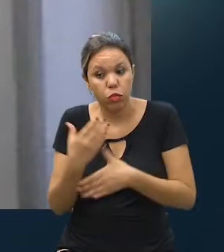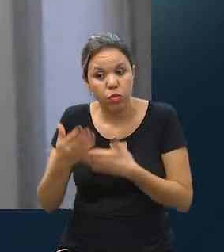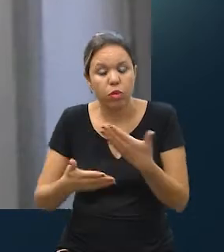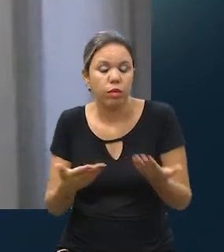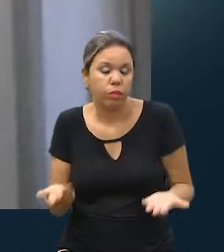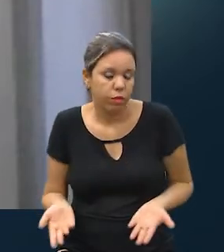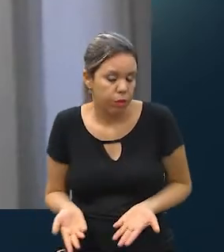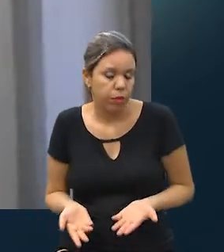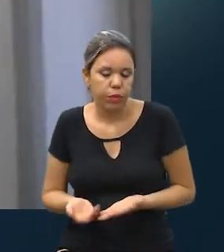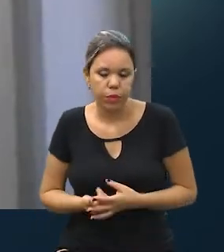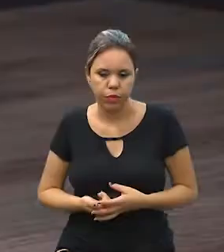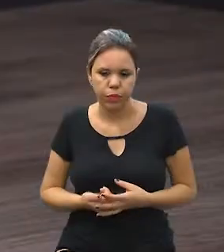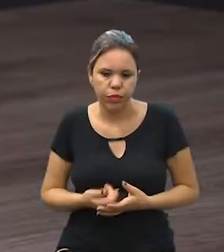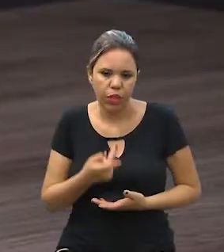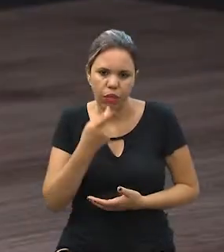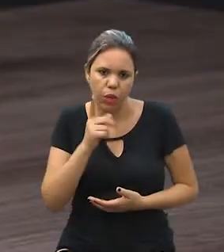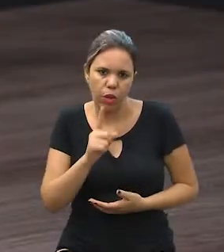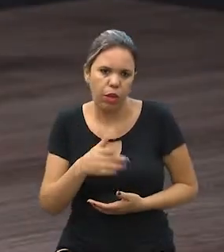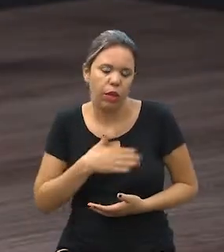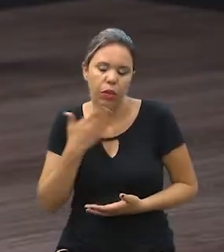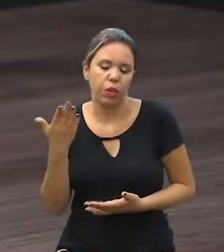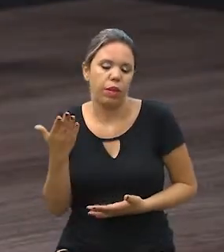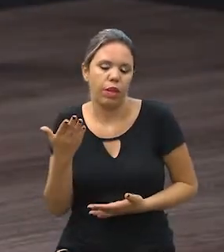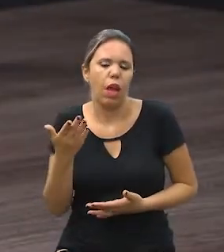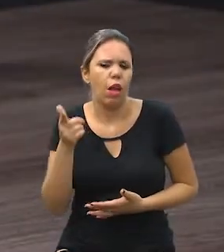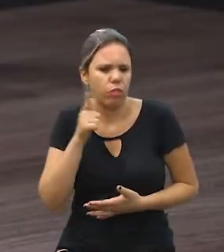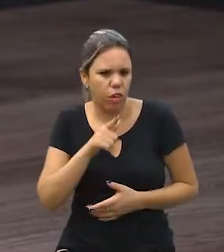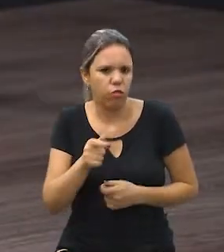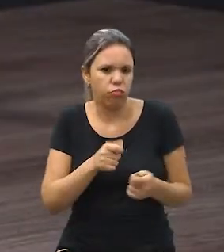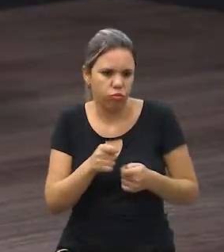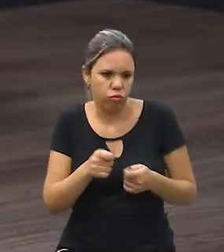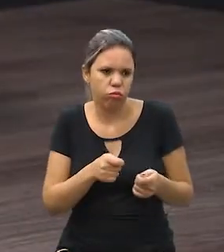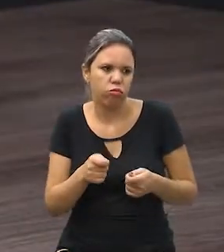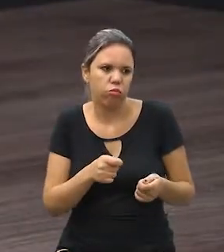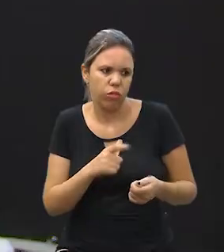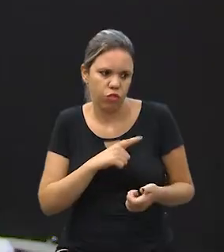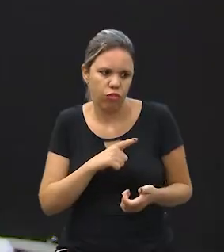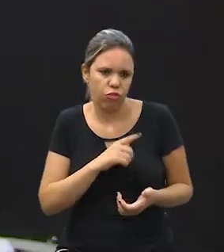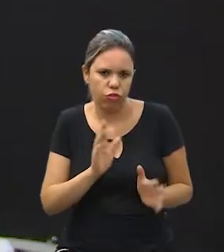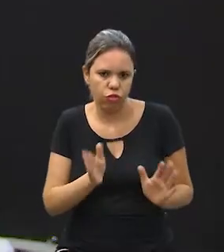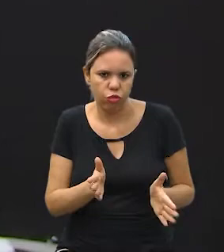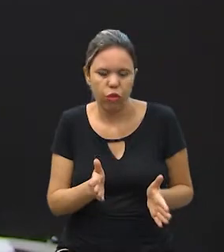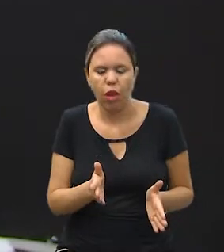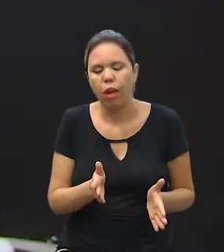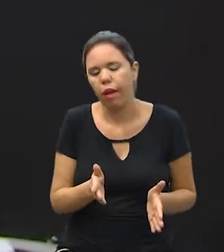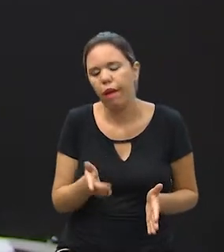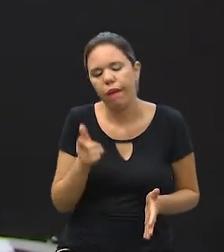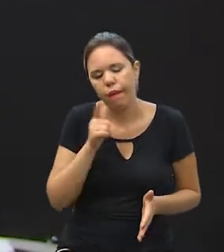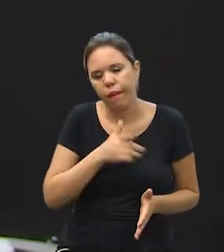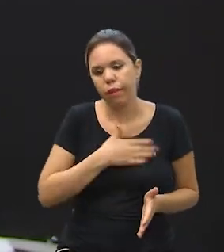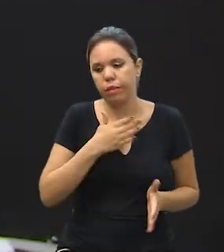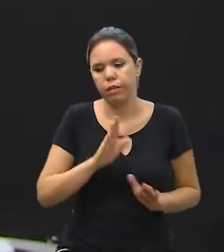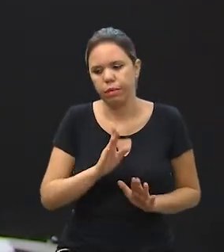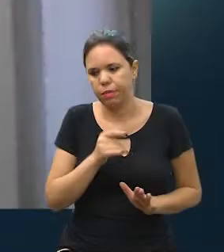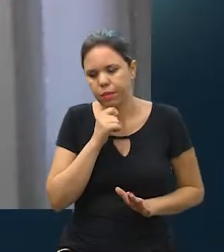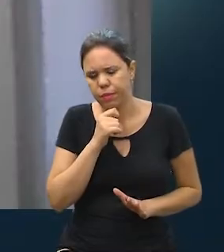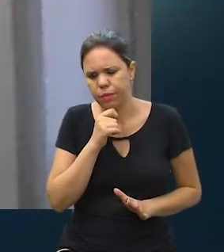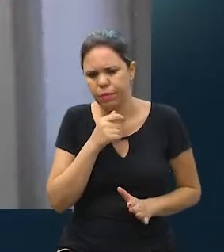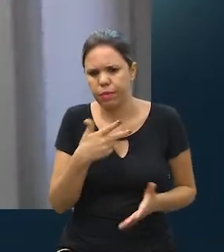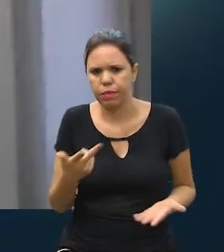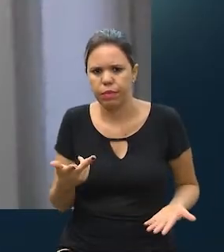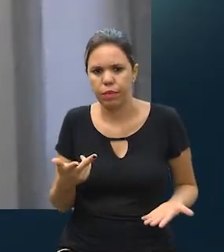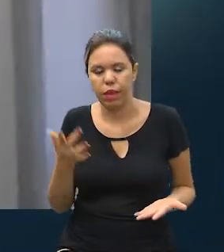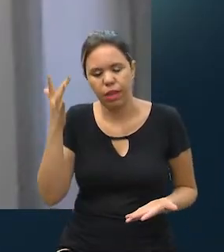tá? Não vou dizer que é uma surpresa. Não te pegou desprevenida? Não, não me pegou desprevenida, porque essa é uma coisa que